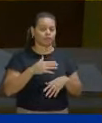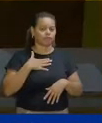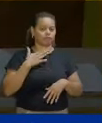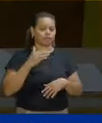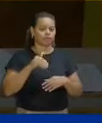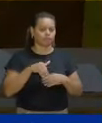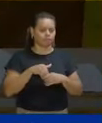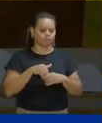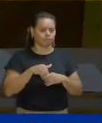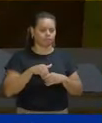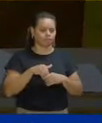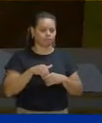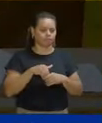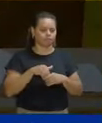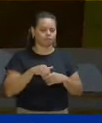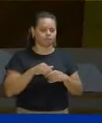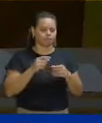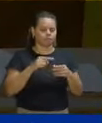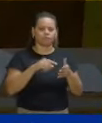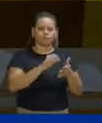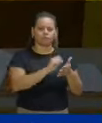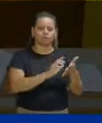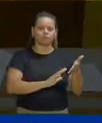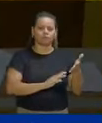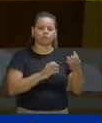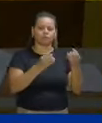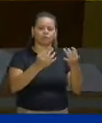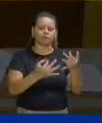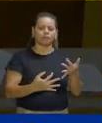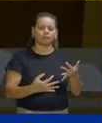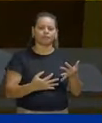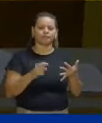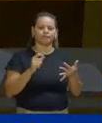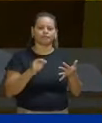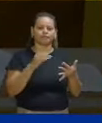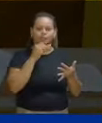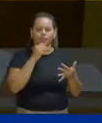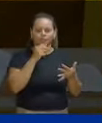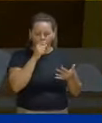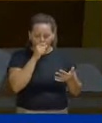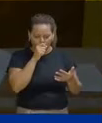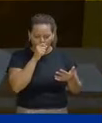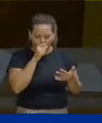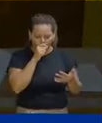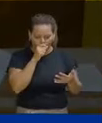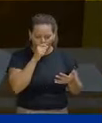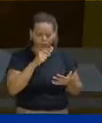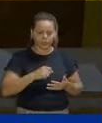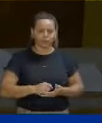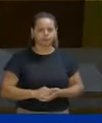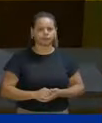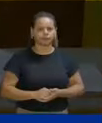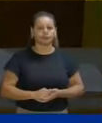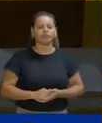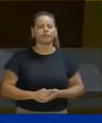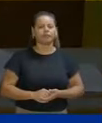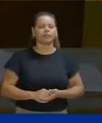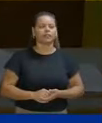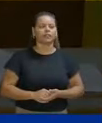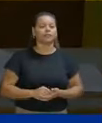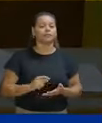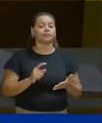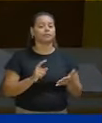aqui em especial, trata da implementação e regulamentação, no âmbito desse tribunal, do funcionamento do juiz das